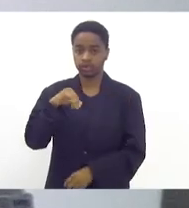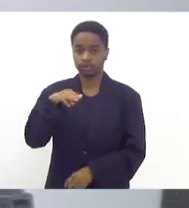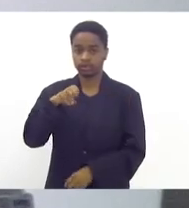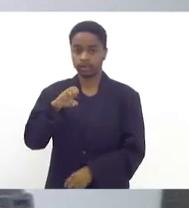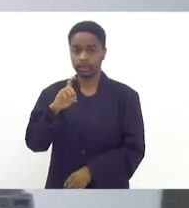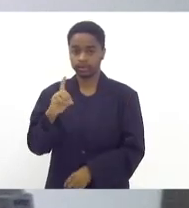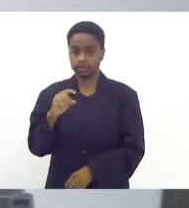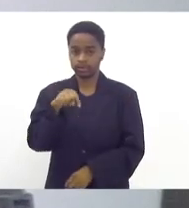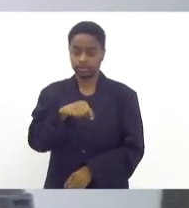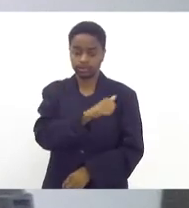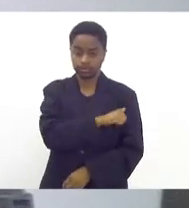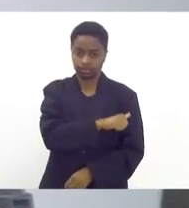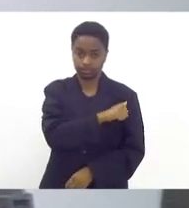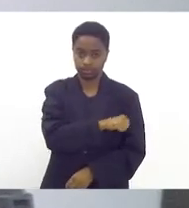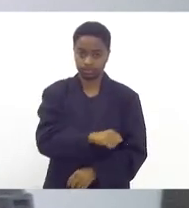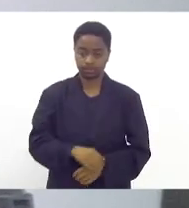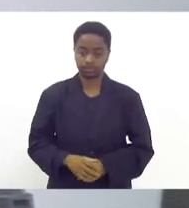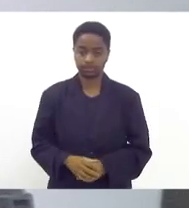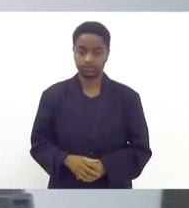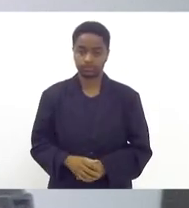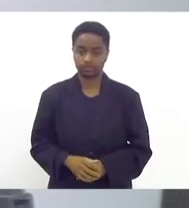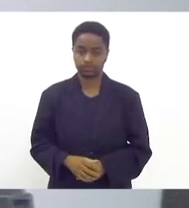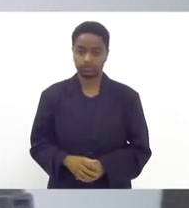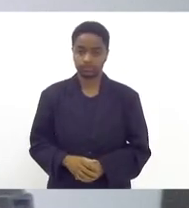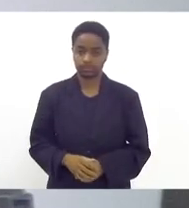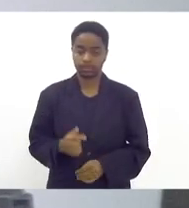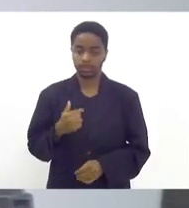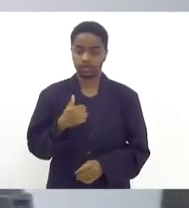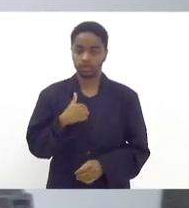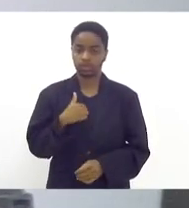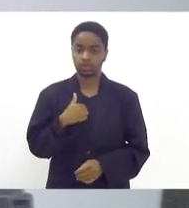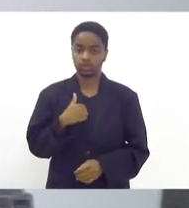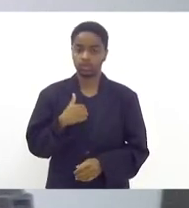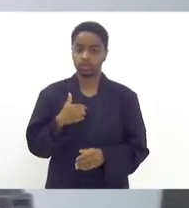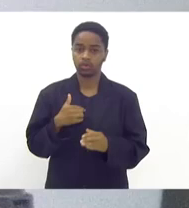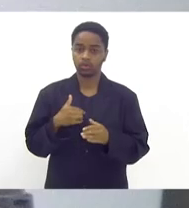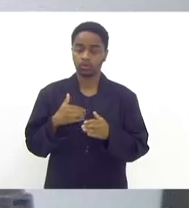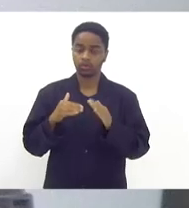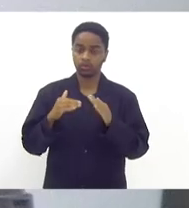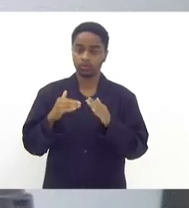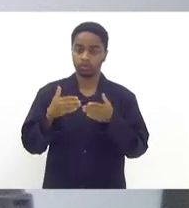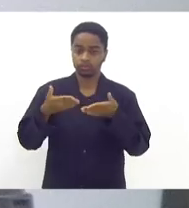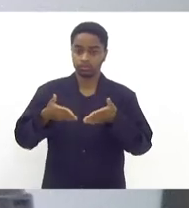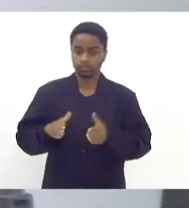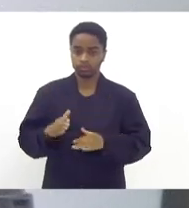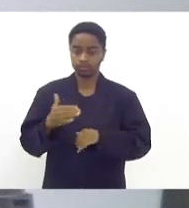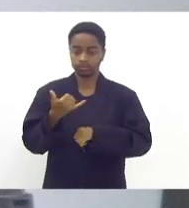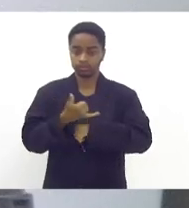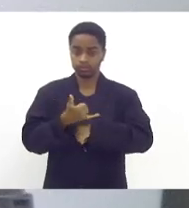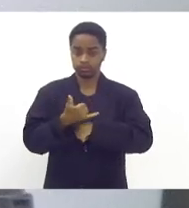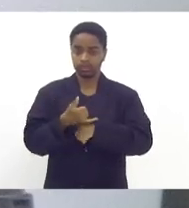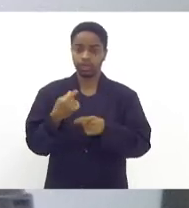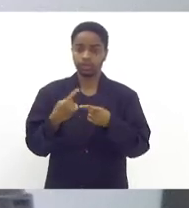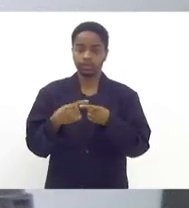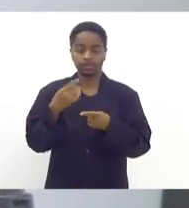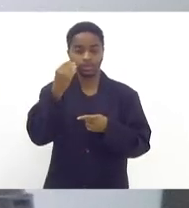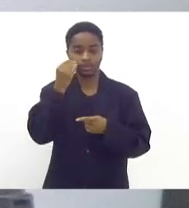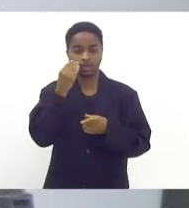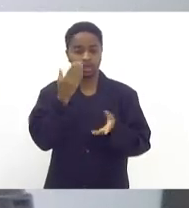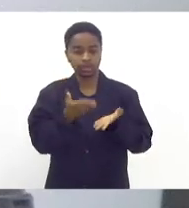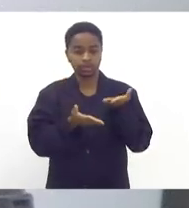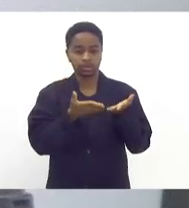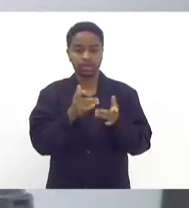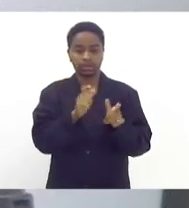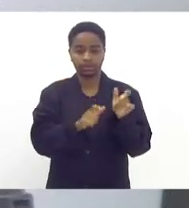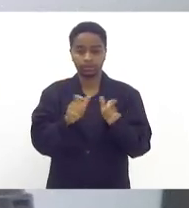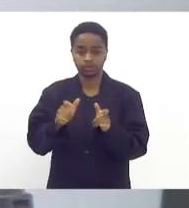Unimed Rio eu sou de Volta Redonda a Unimed Volta Redonda tá procurando atender as pessoas começou com